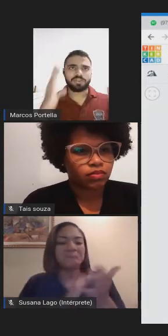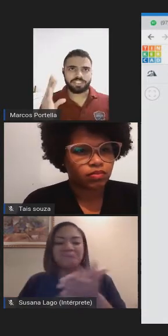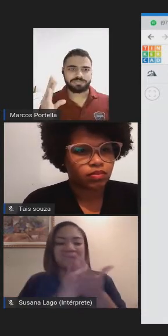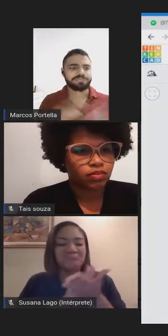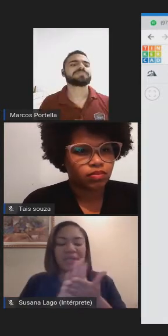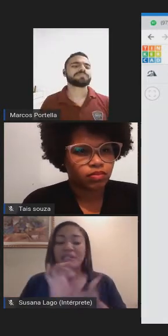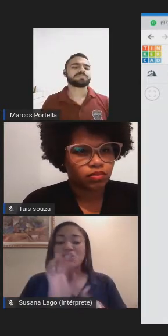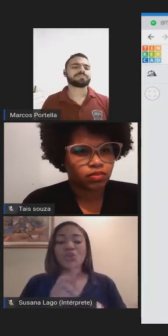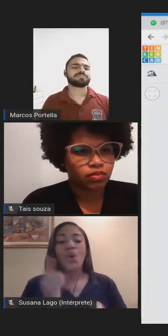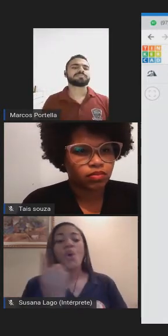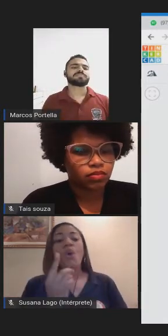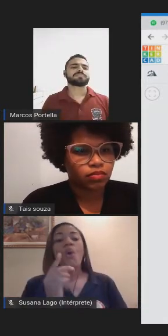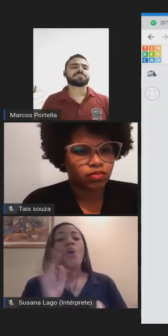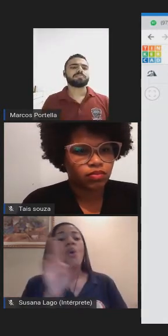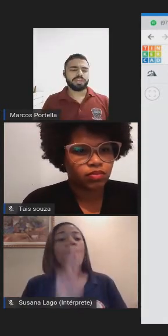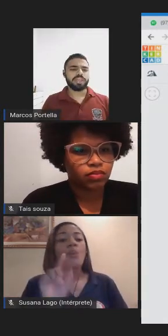a lógica.